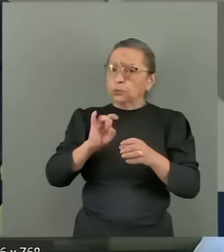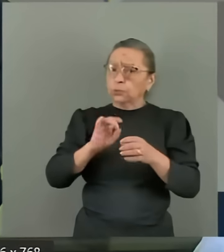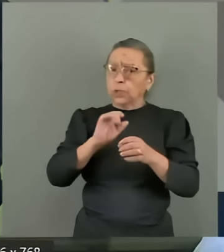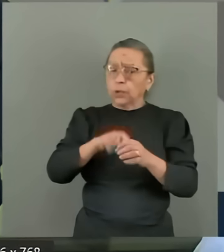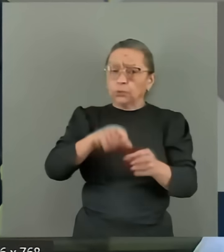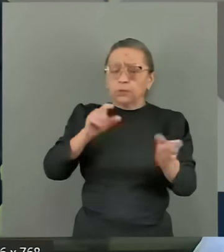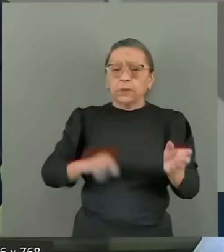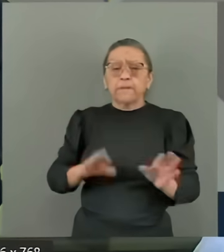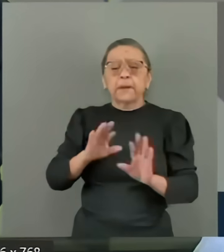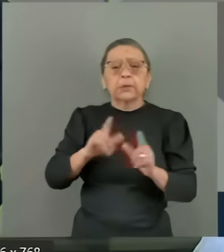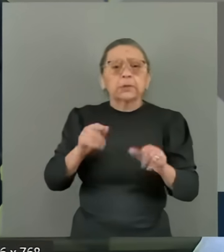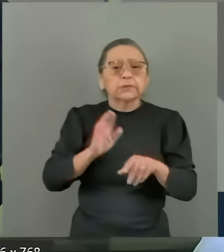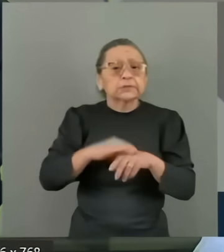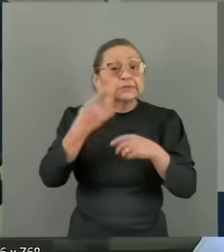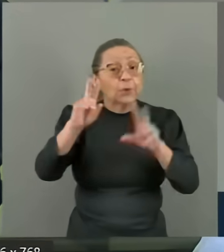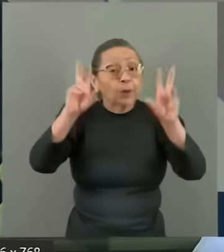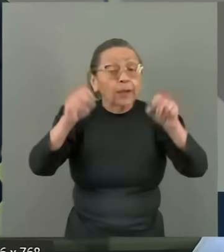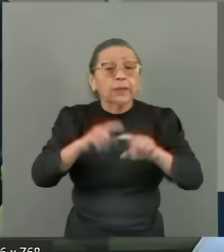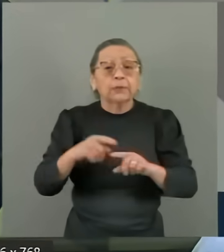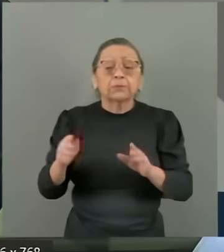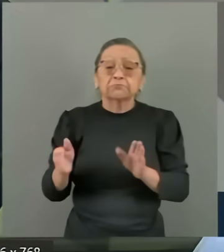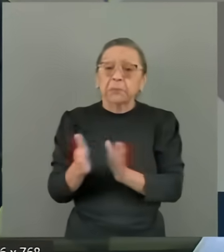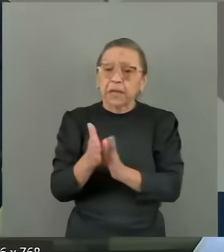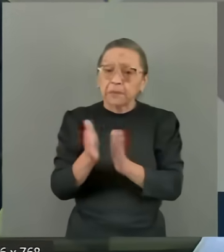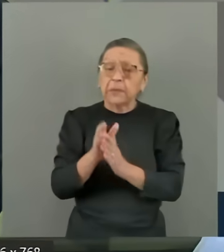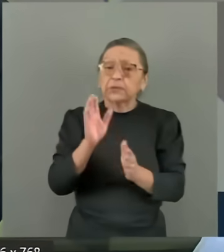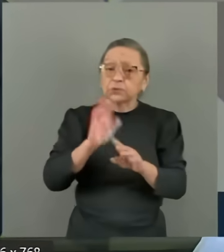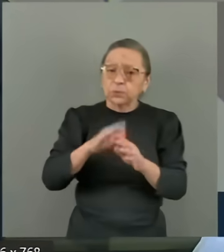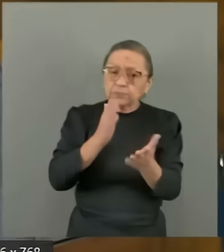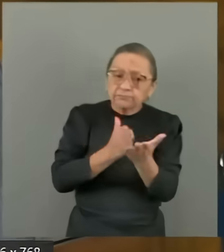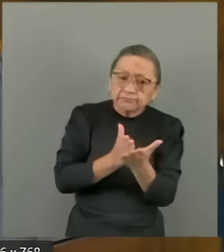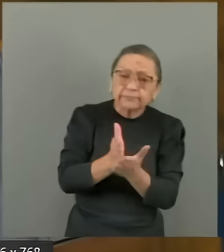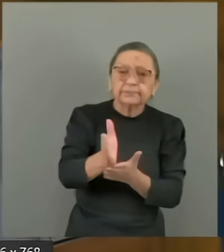quero inclusive louvar a sua lealdade.